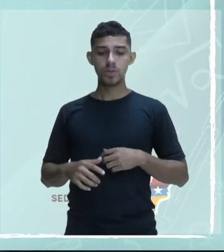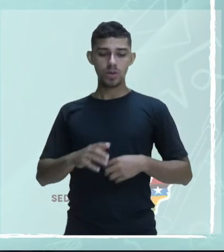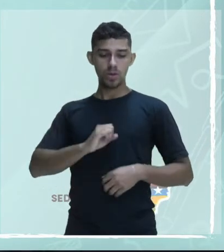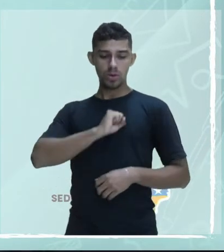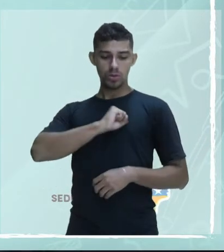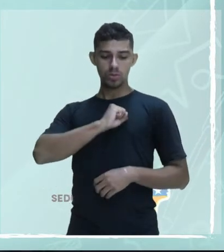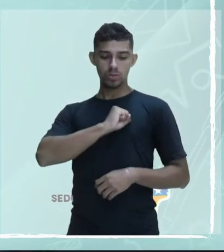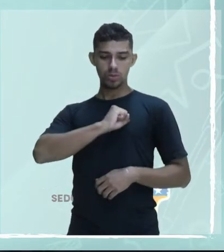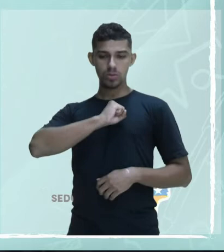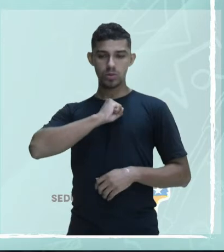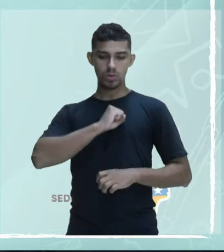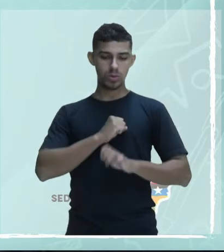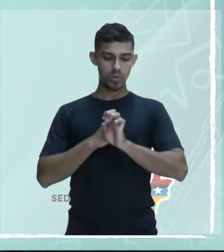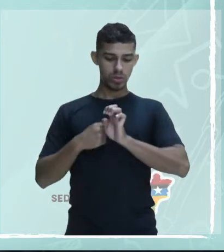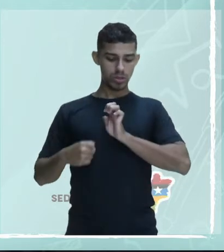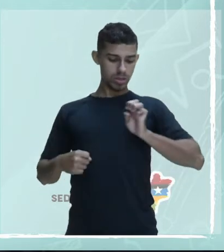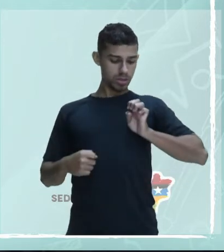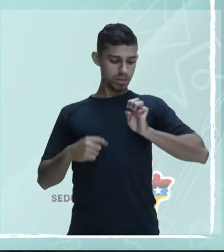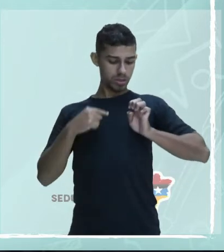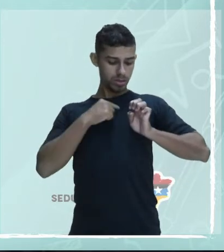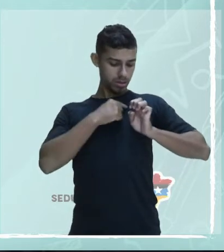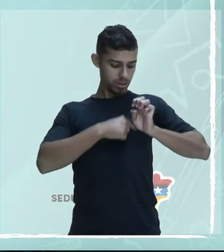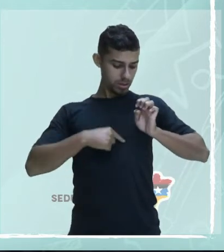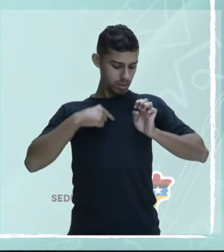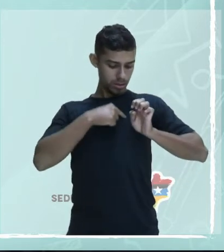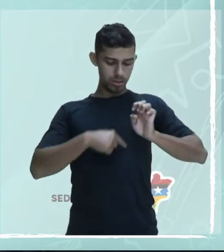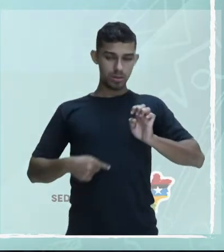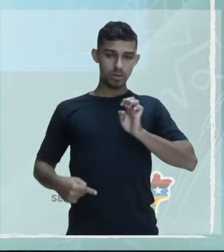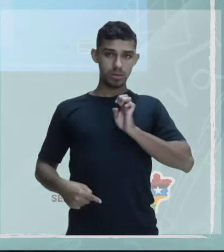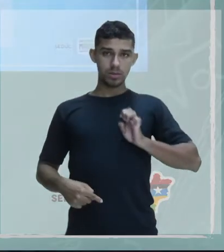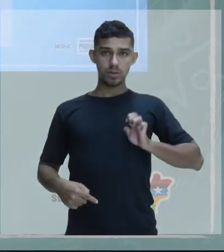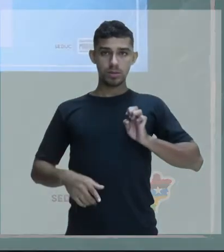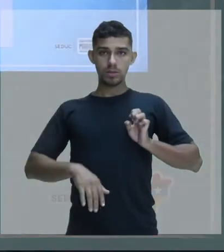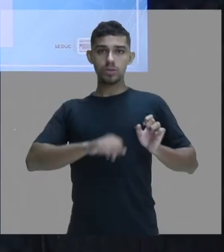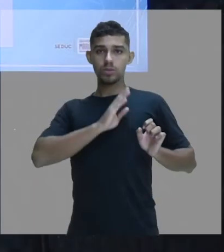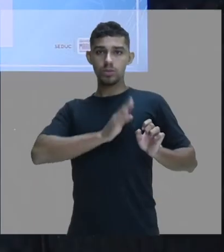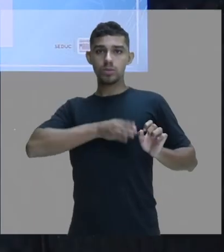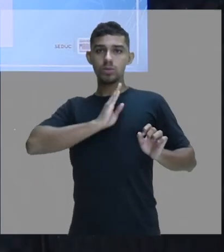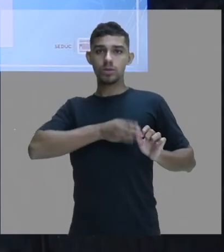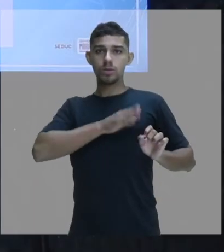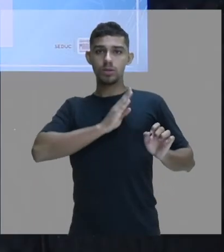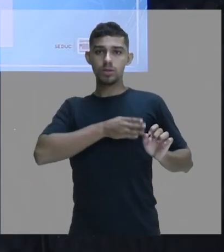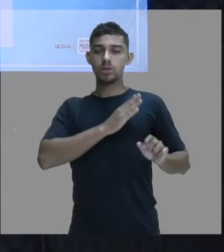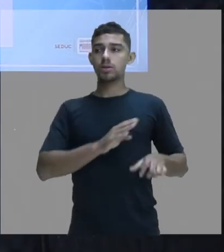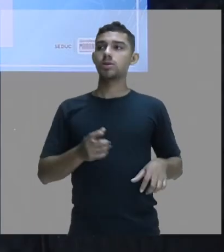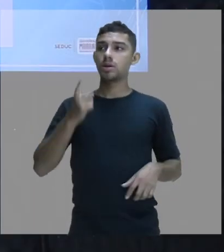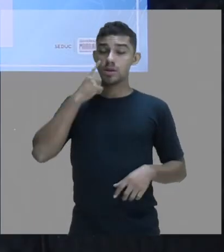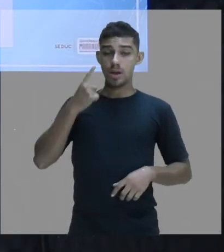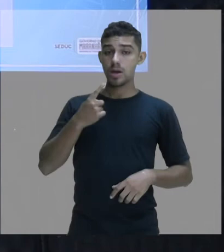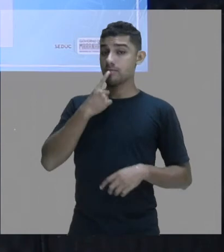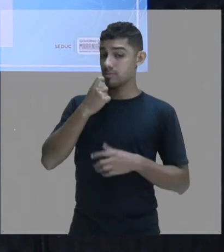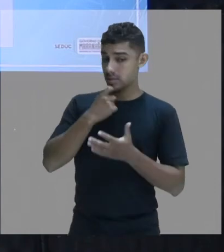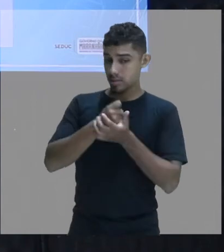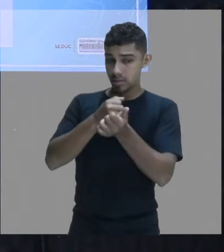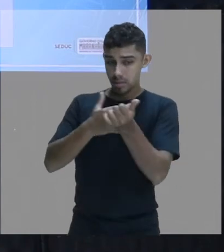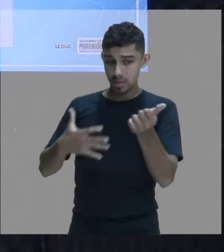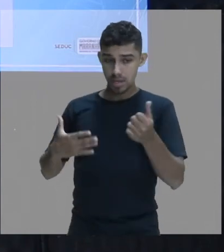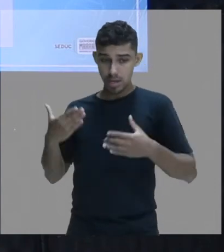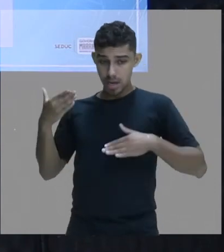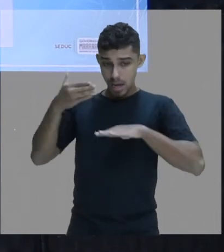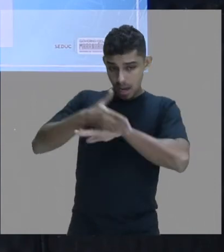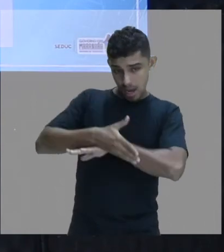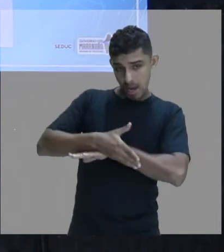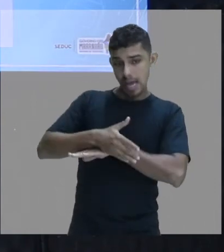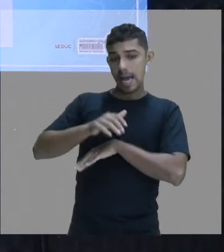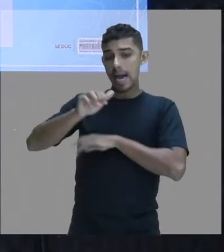do coração. Lado esquerdo, aqui, ó. Então esse sangue, ele já é um sangue o quê? Quando o sangue arterial